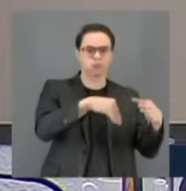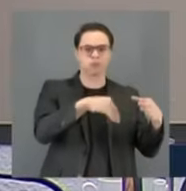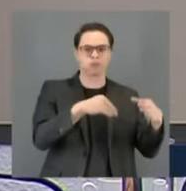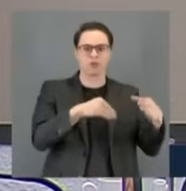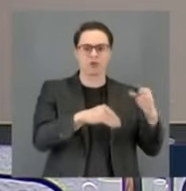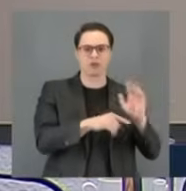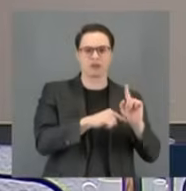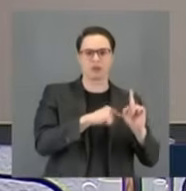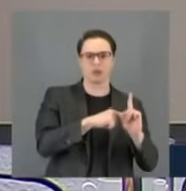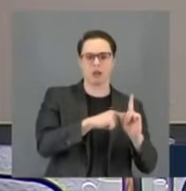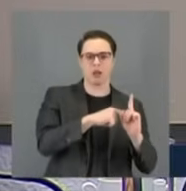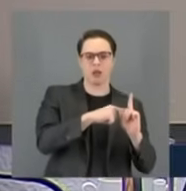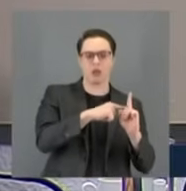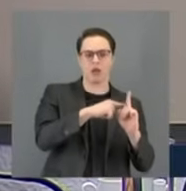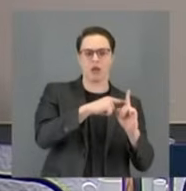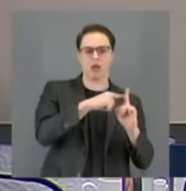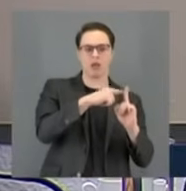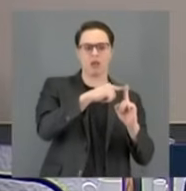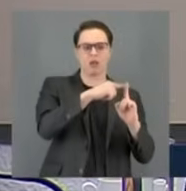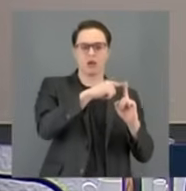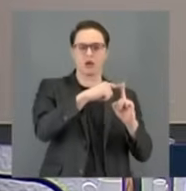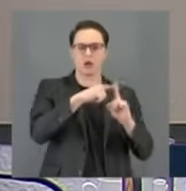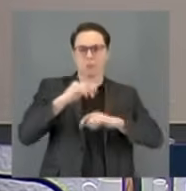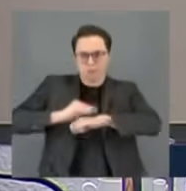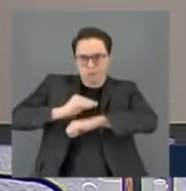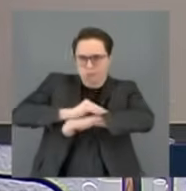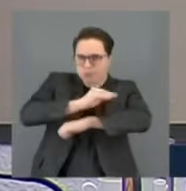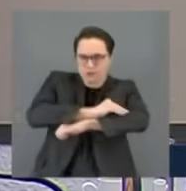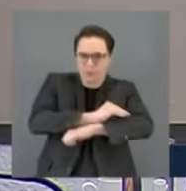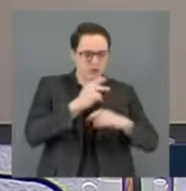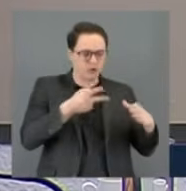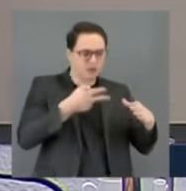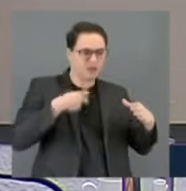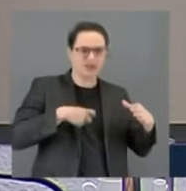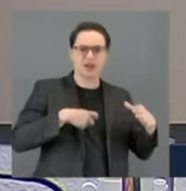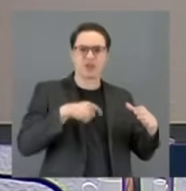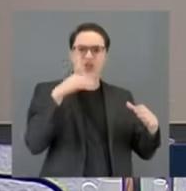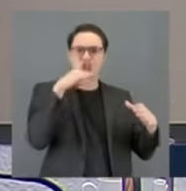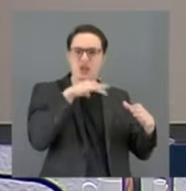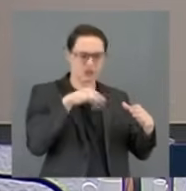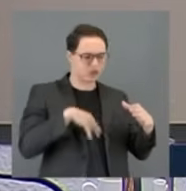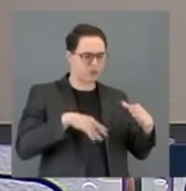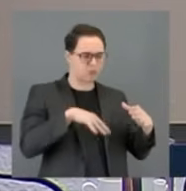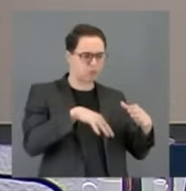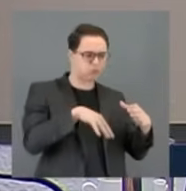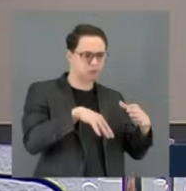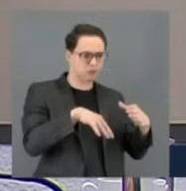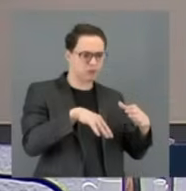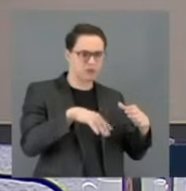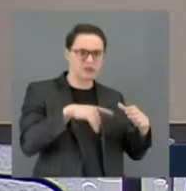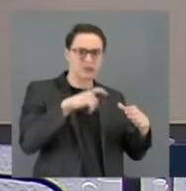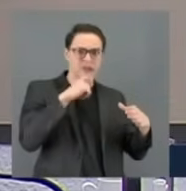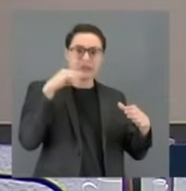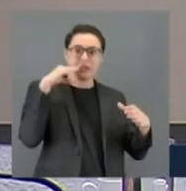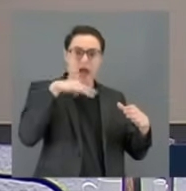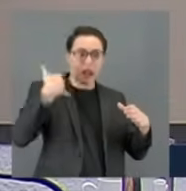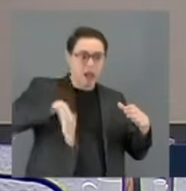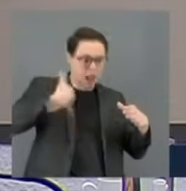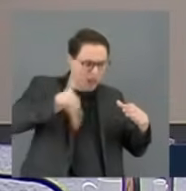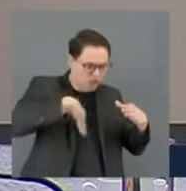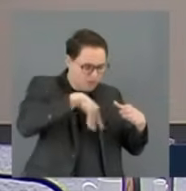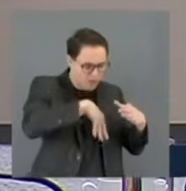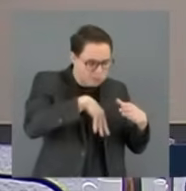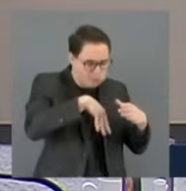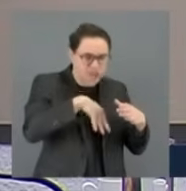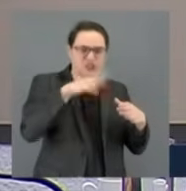lentamente, o coitado do sapo não percebe até que ele virou um ensopado de sapo. Nós somos esse